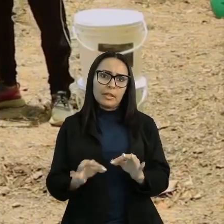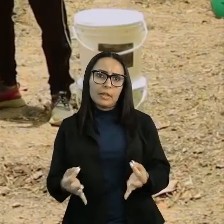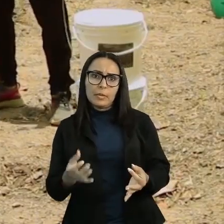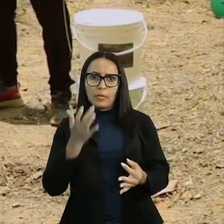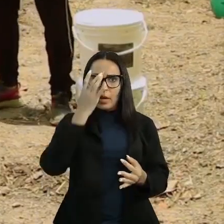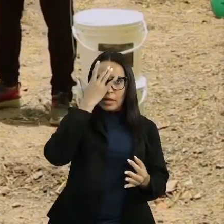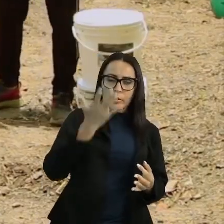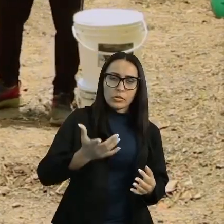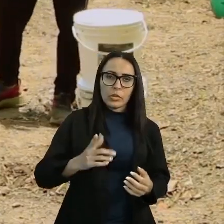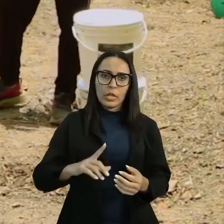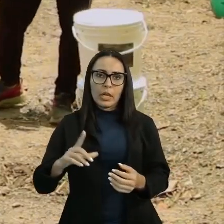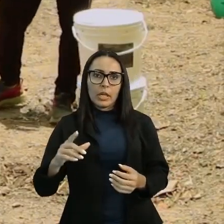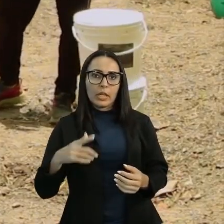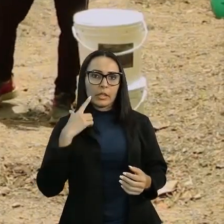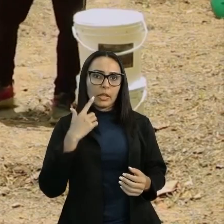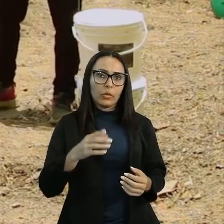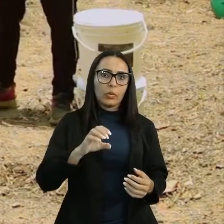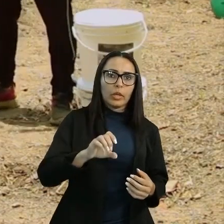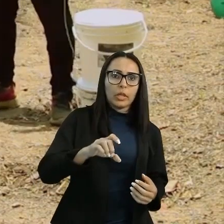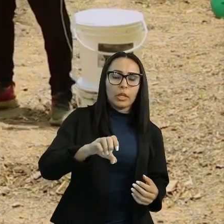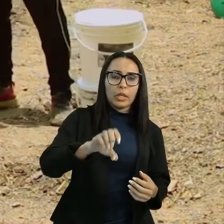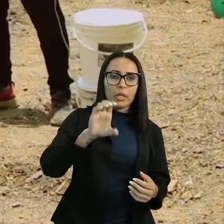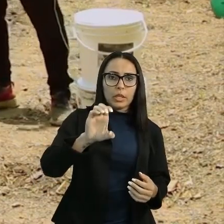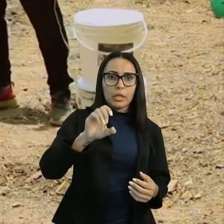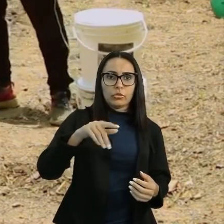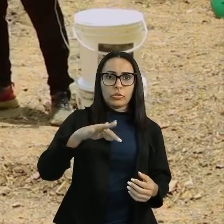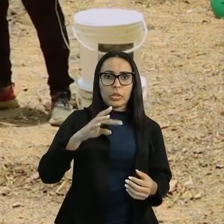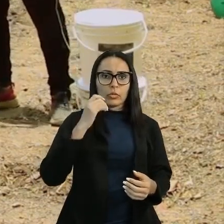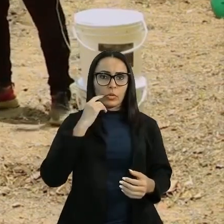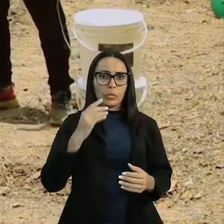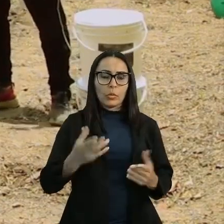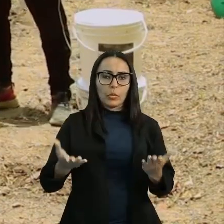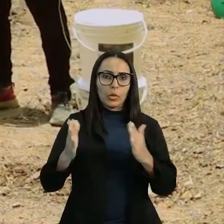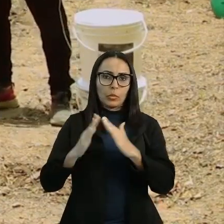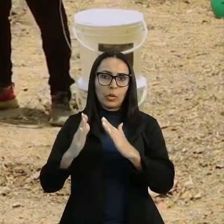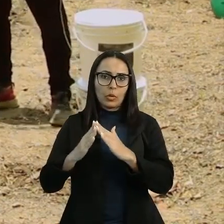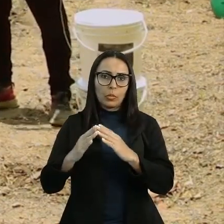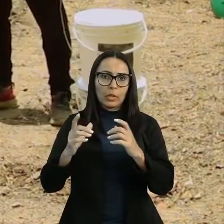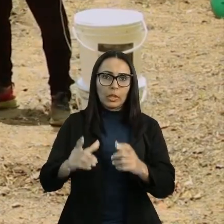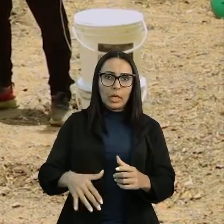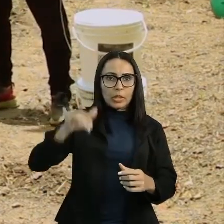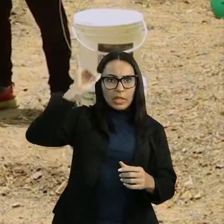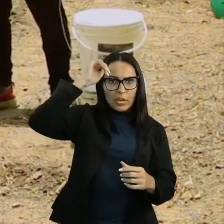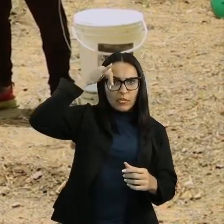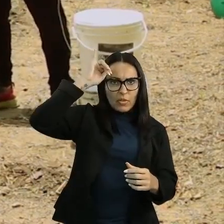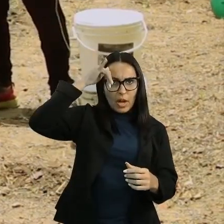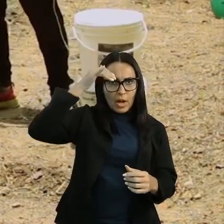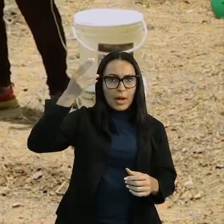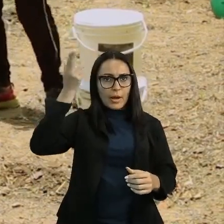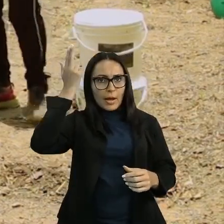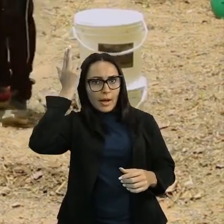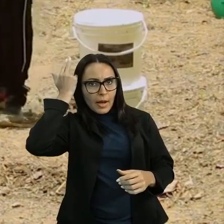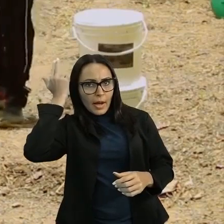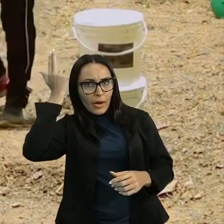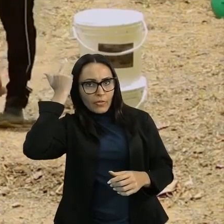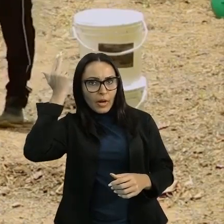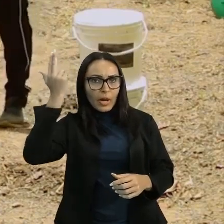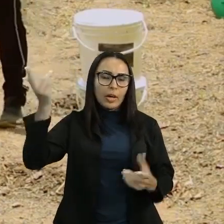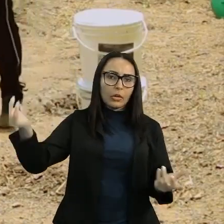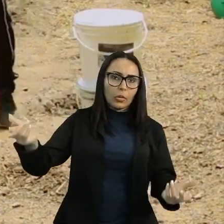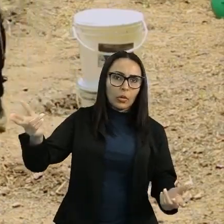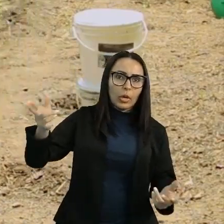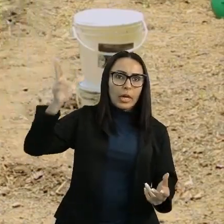fazendo, mas também é uma ótima saída para quem tem área e tempo e dedicação para isso, fica coisa fina mesmo. Então a gente tem aí